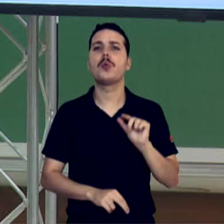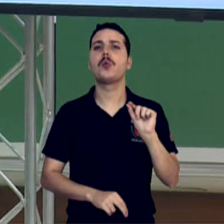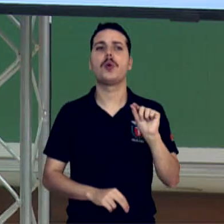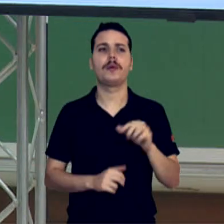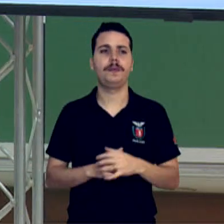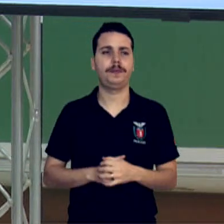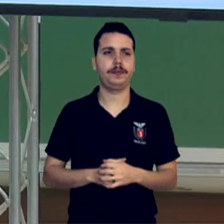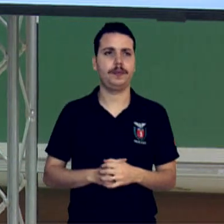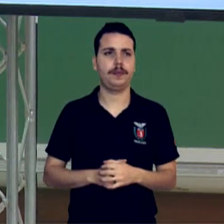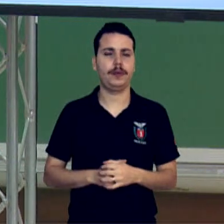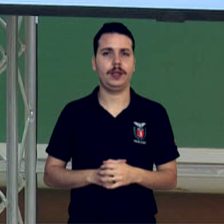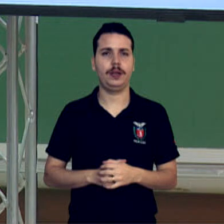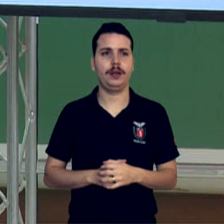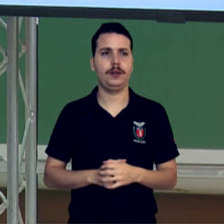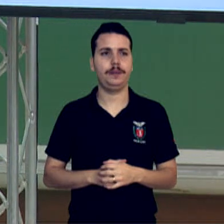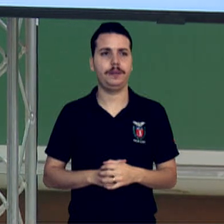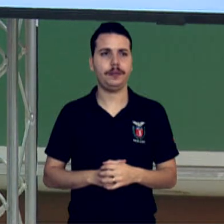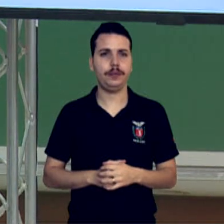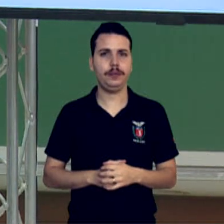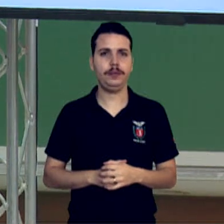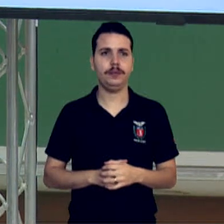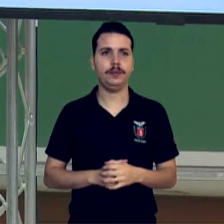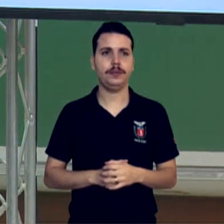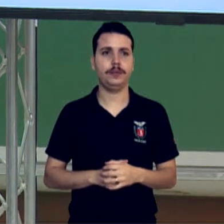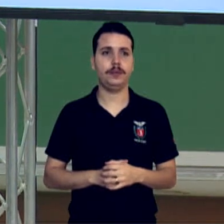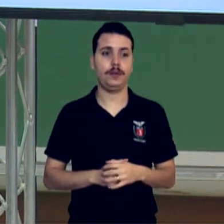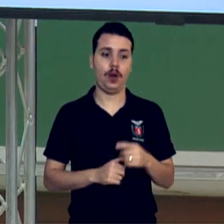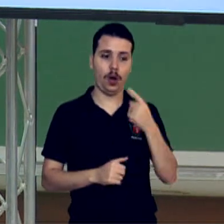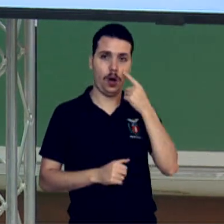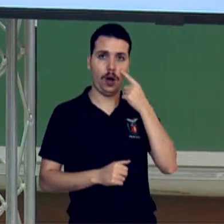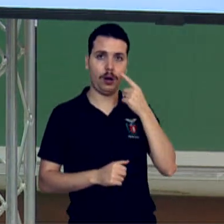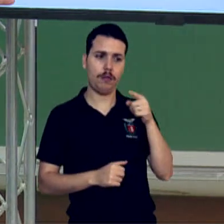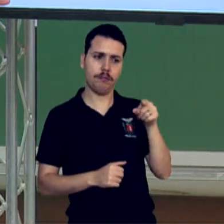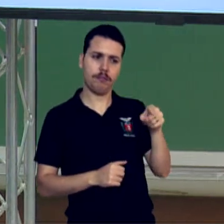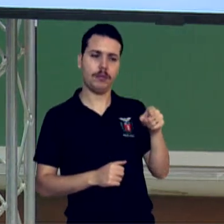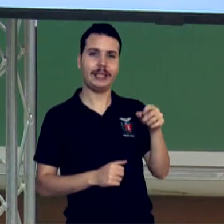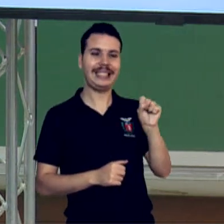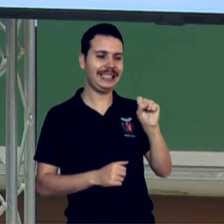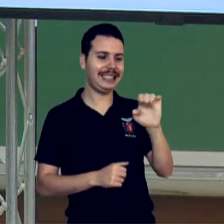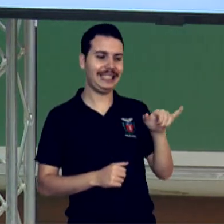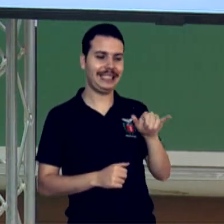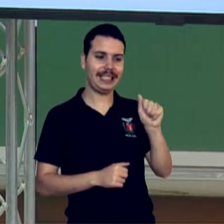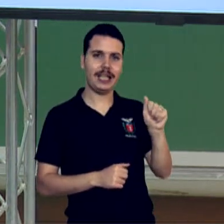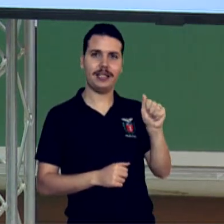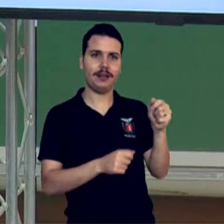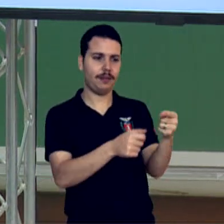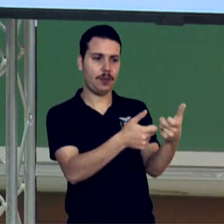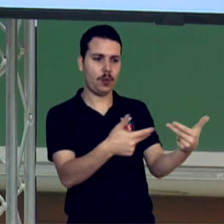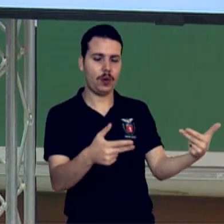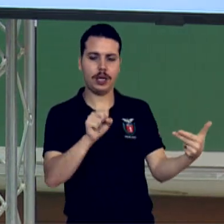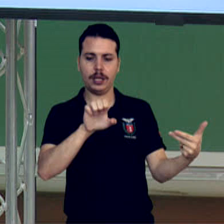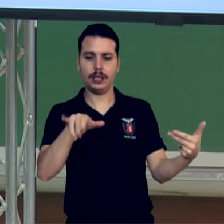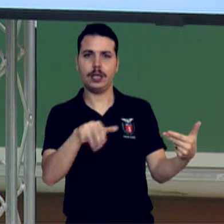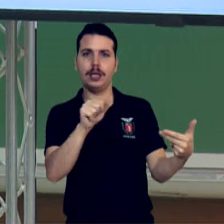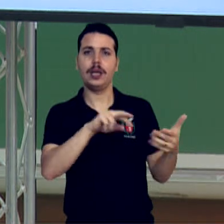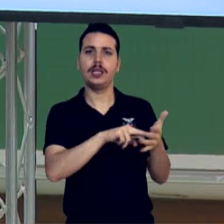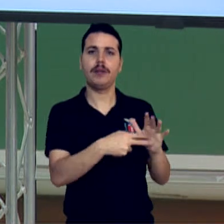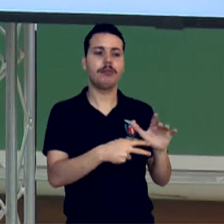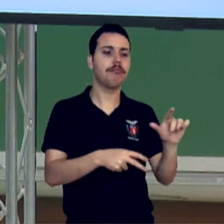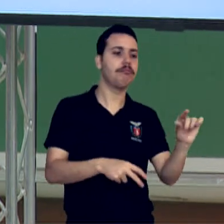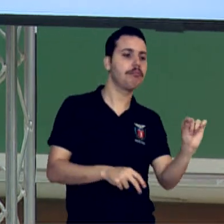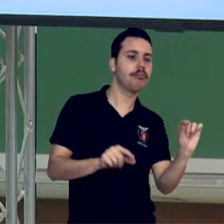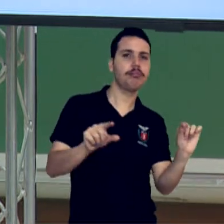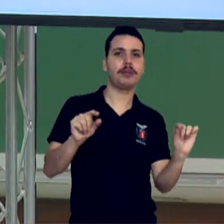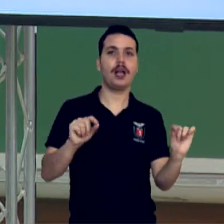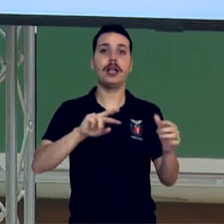oração e outra? Vamos de baixo para cima. Seja uma coisa, seja outra, eu tenho alternativas.